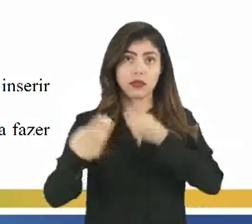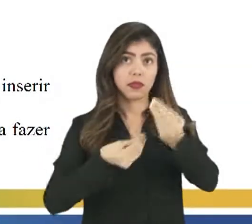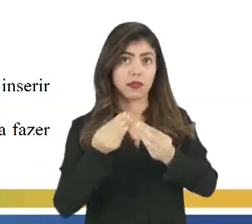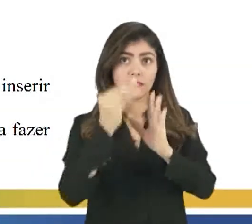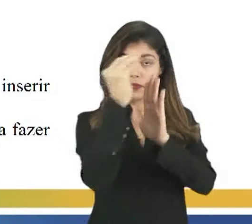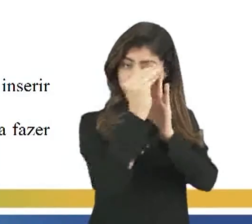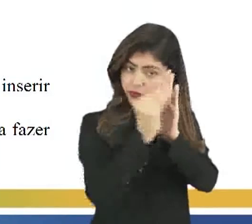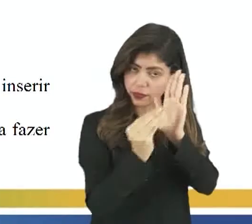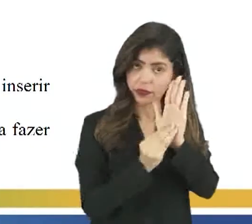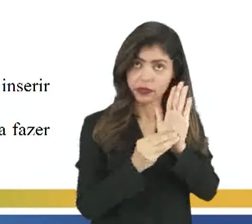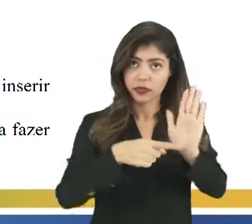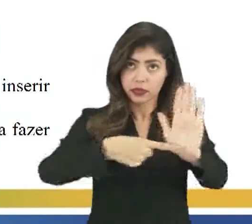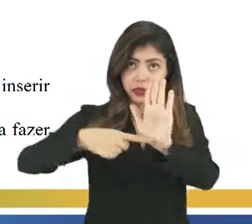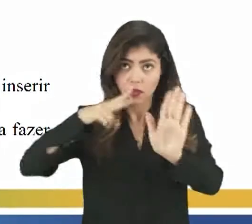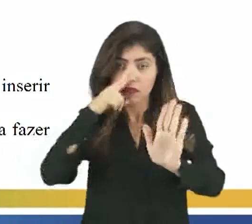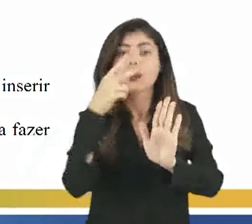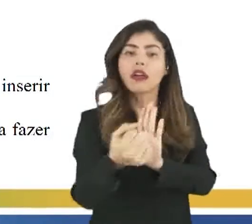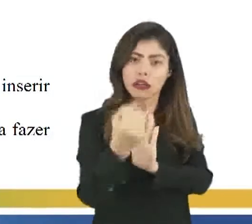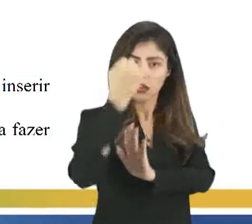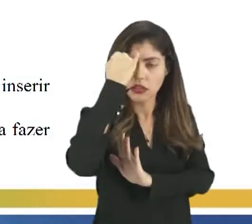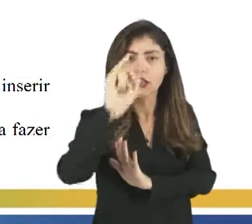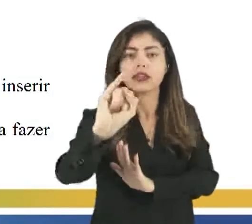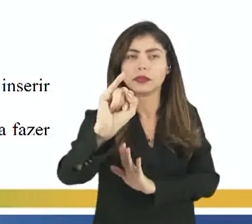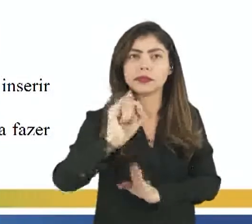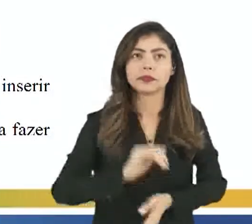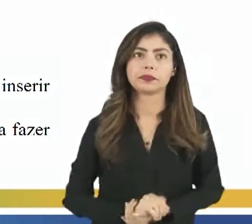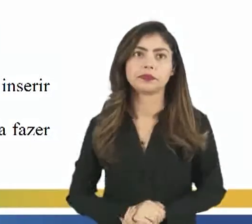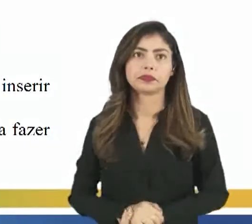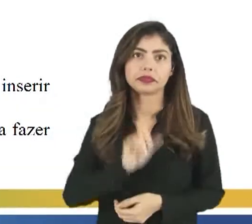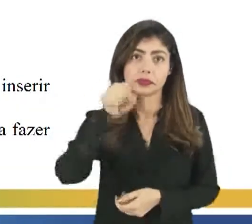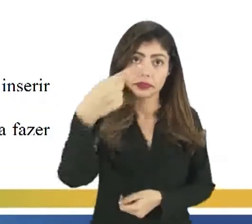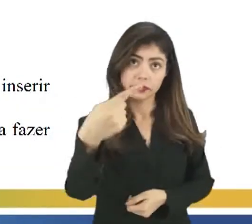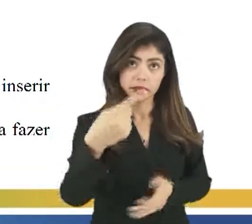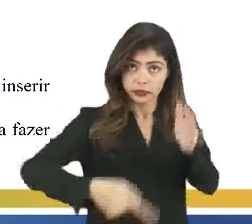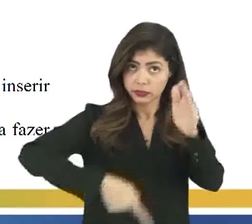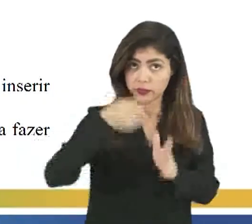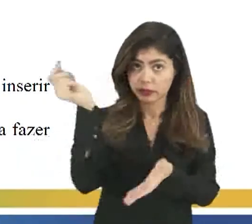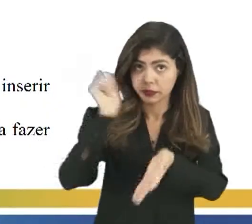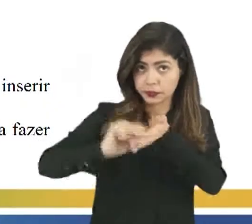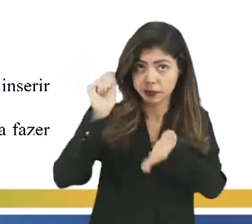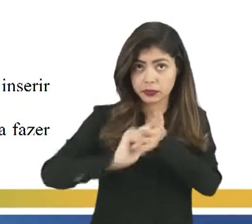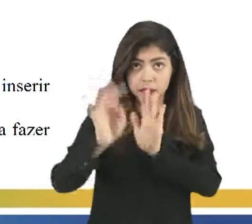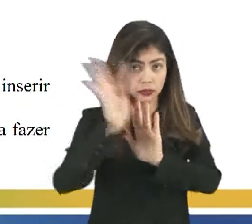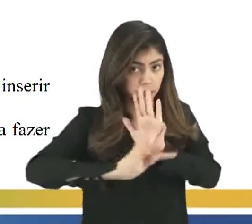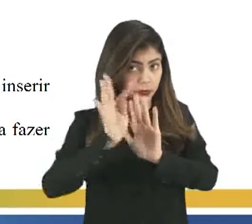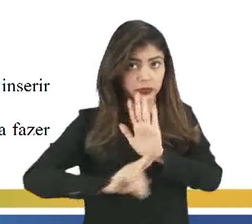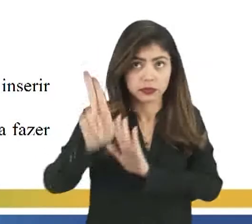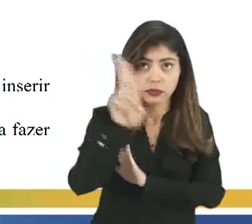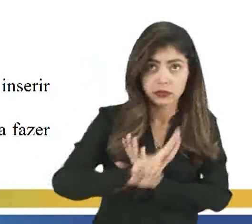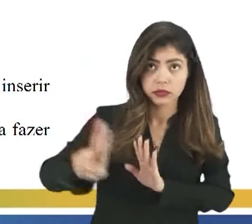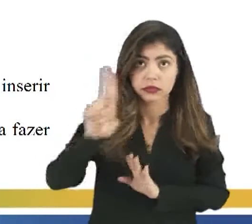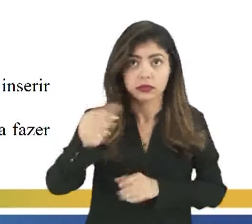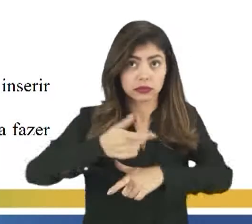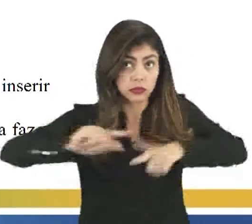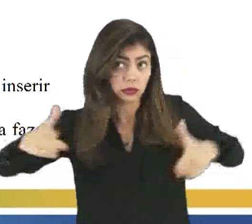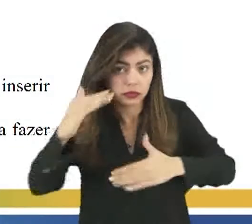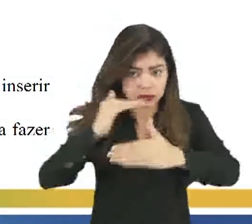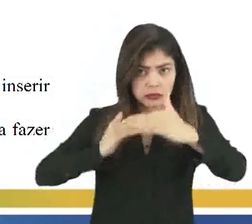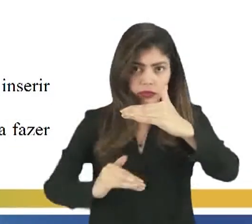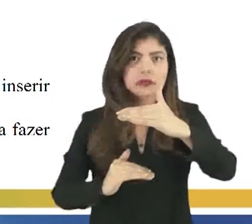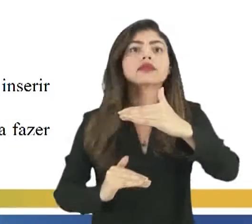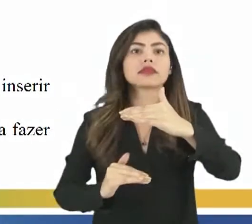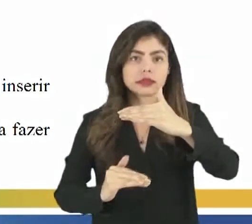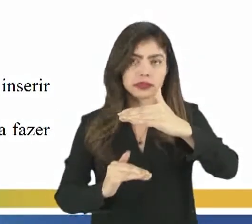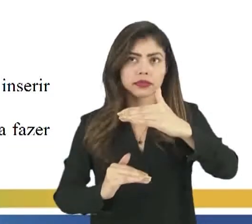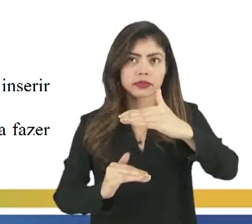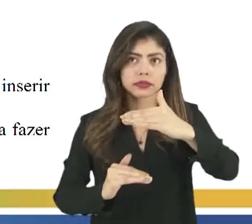texto como forma de dados para fornecer as suas ideias. Após a primeira escrita do seu texto, você utilizará as